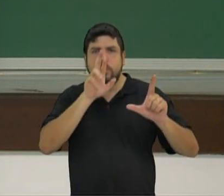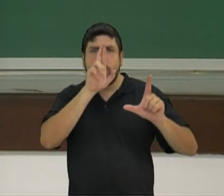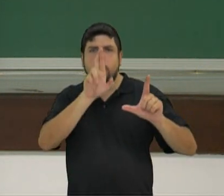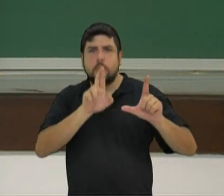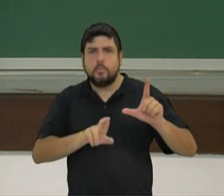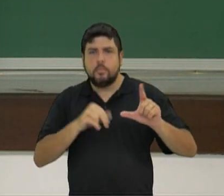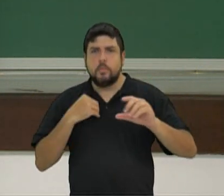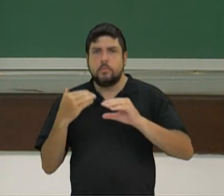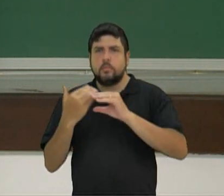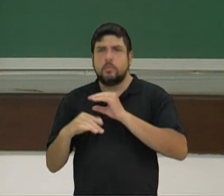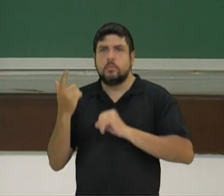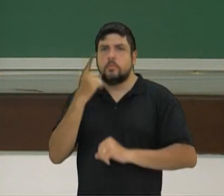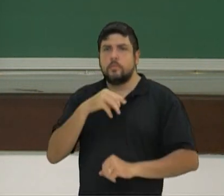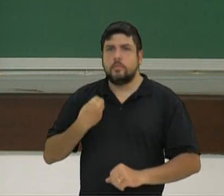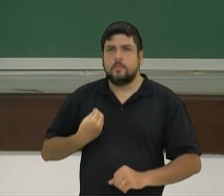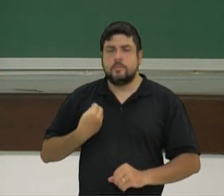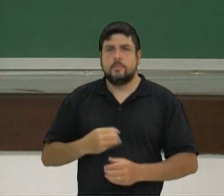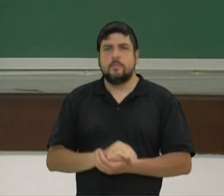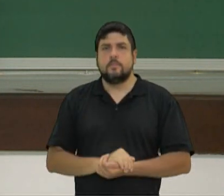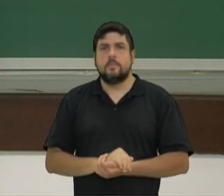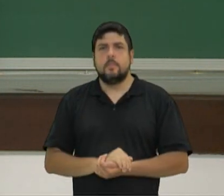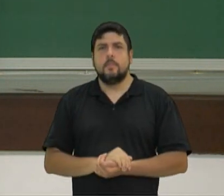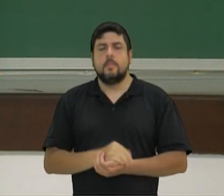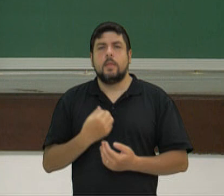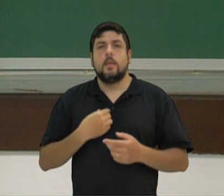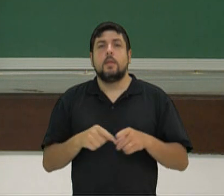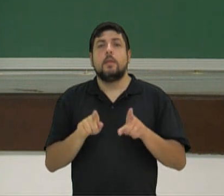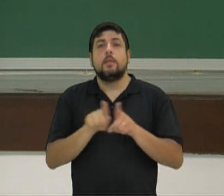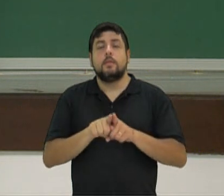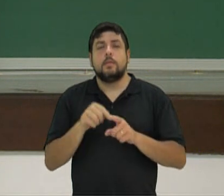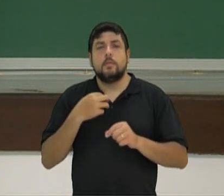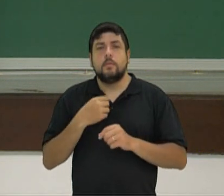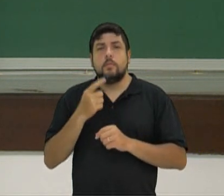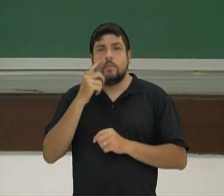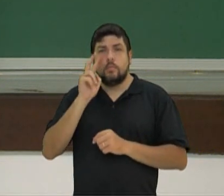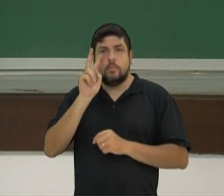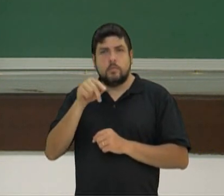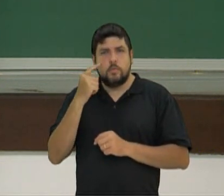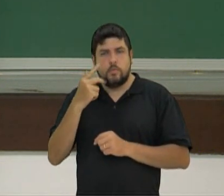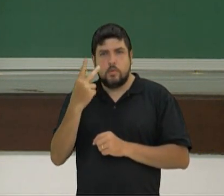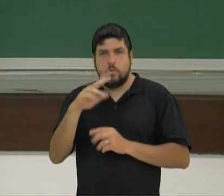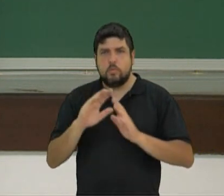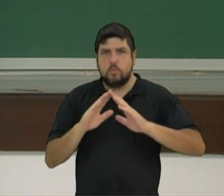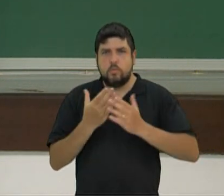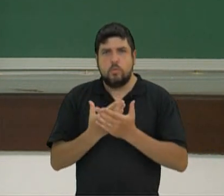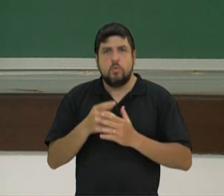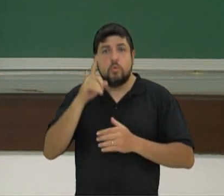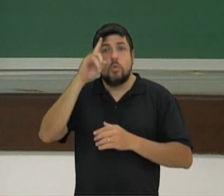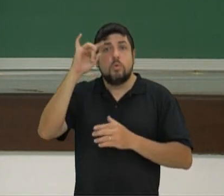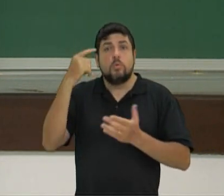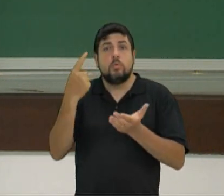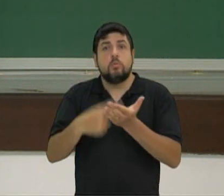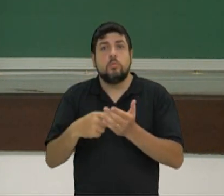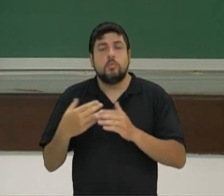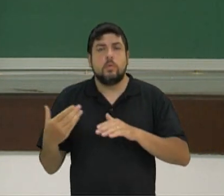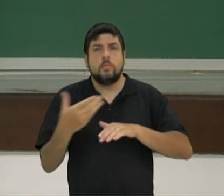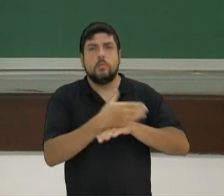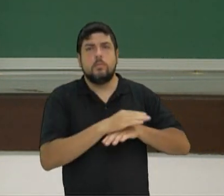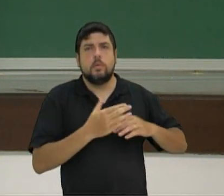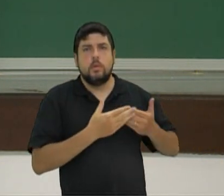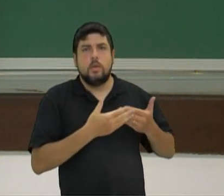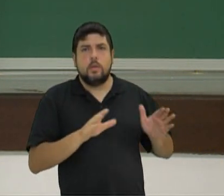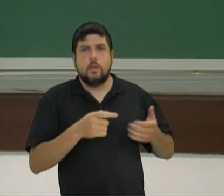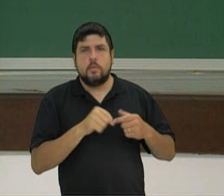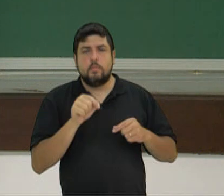você confirme a sua presença. E também verifique na sua escola quais os dias que estão abertos para você